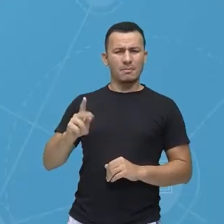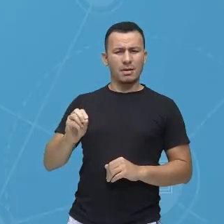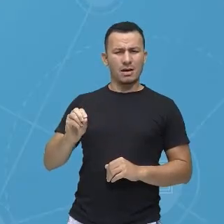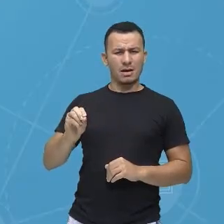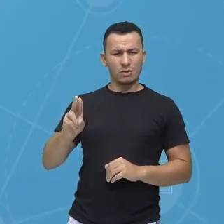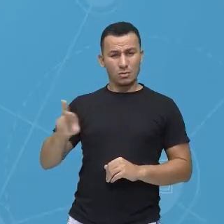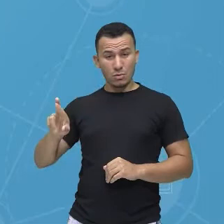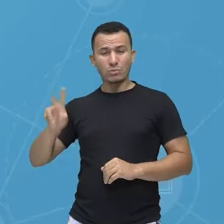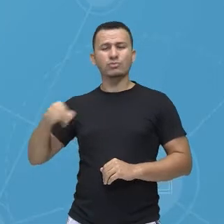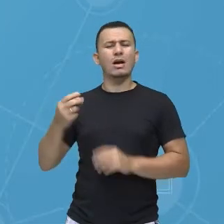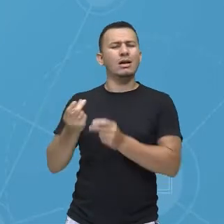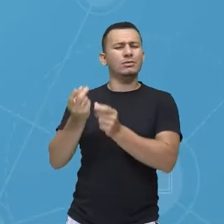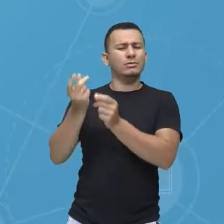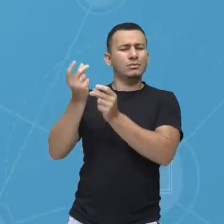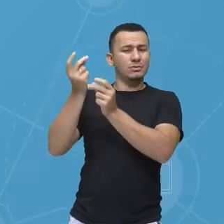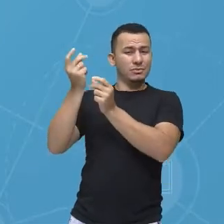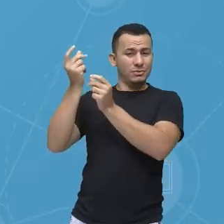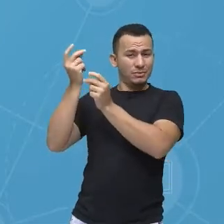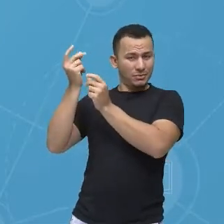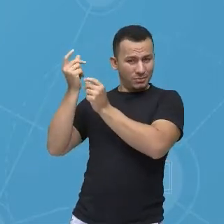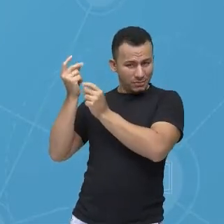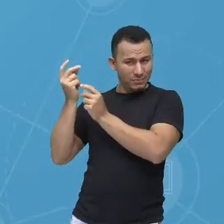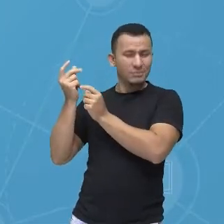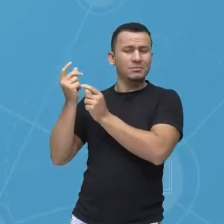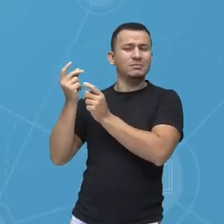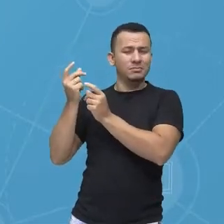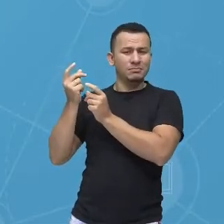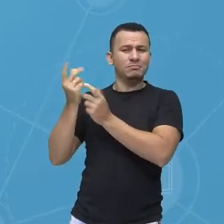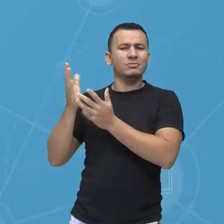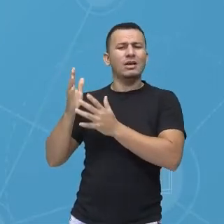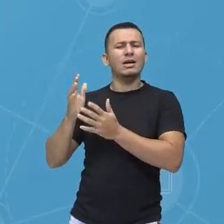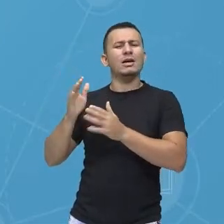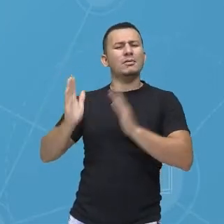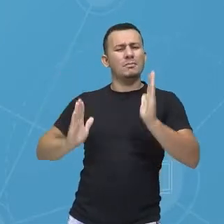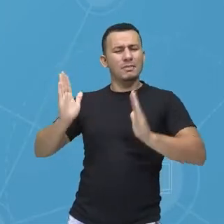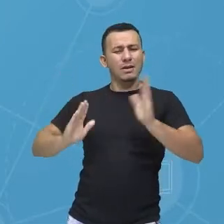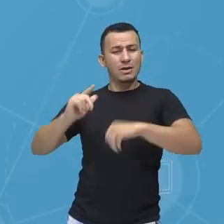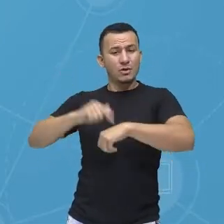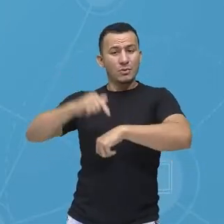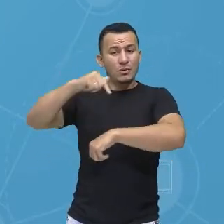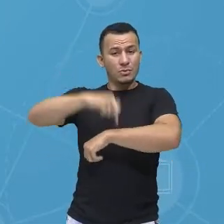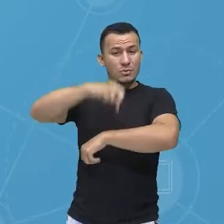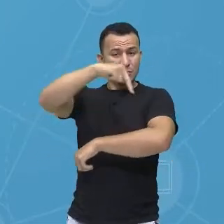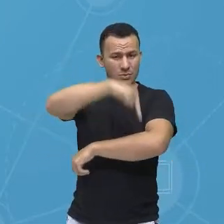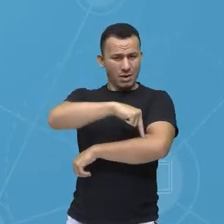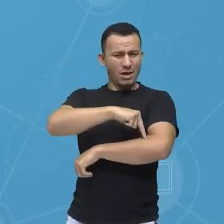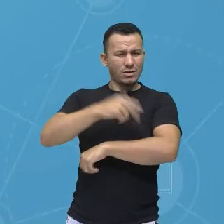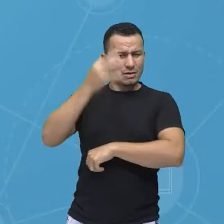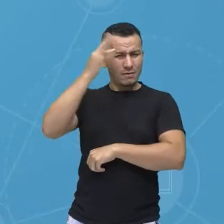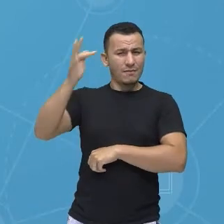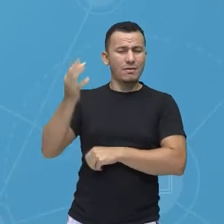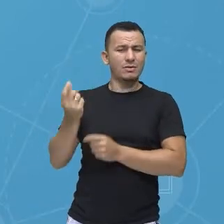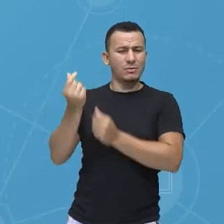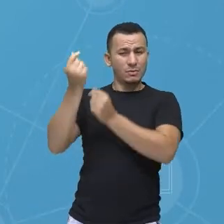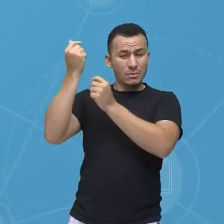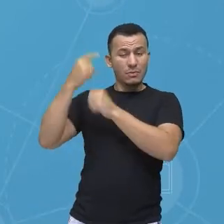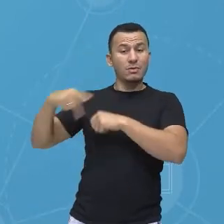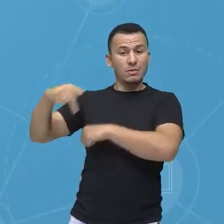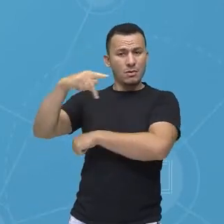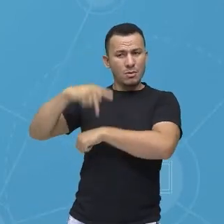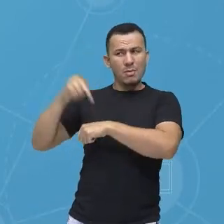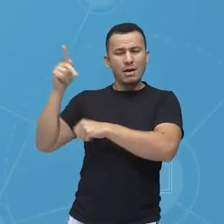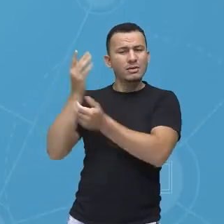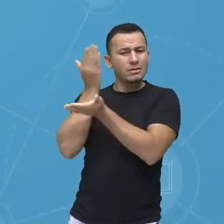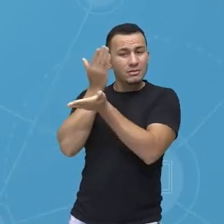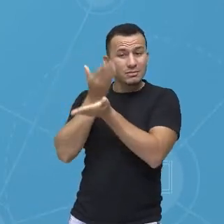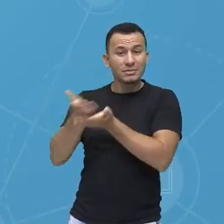tempo atrás, ainda no auge da ginástica francesa, né? Quando a França começou